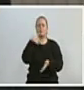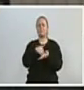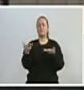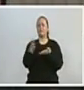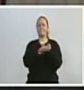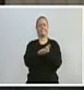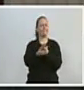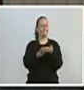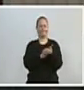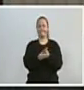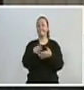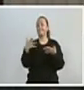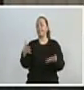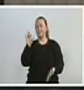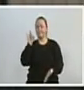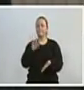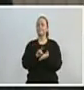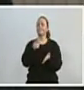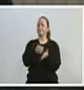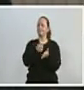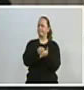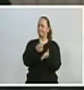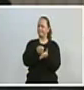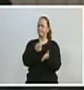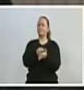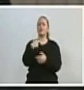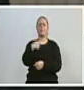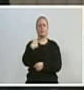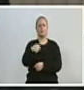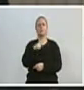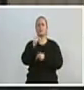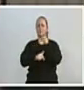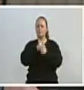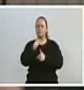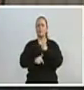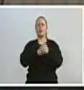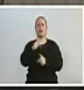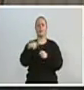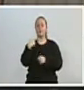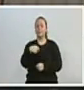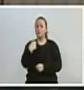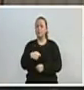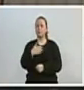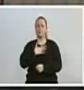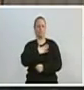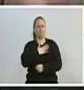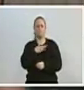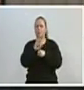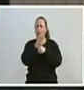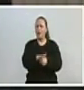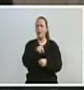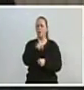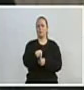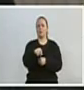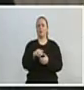cobrar que o poder público faça o dever de casa, faça algo por esse povo e que, infelizmente, ou que